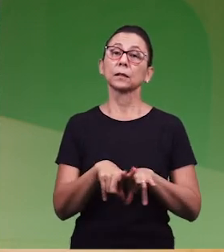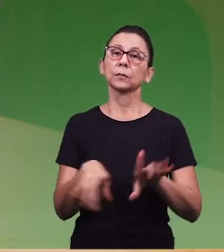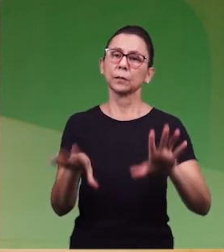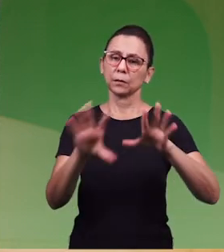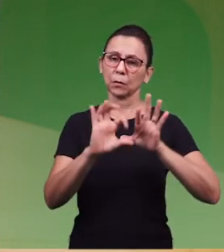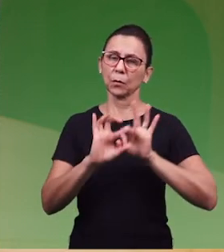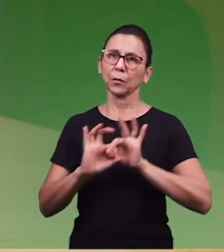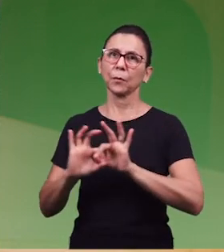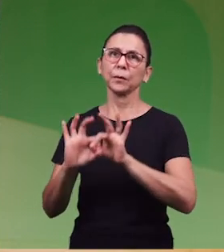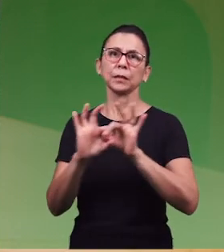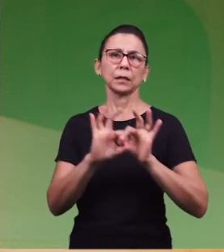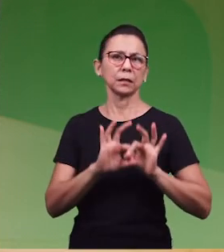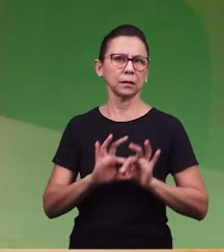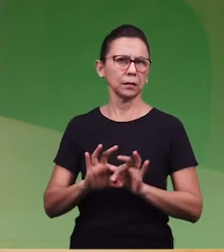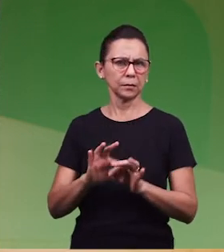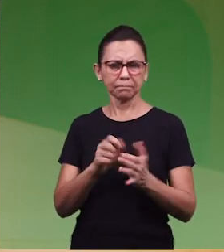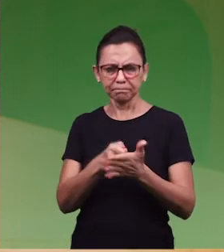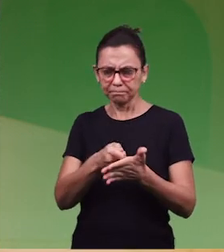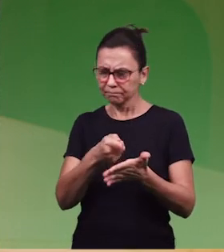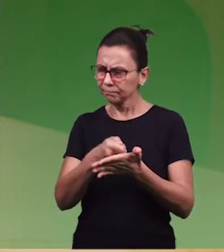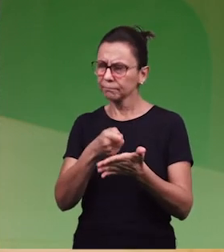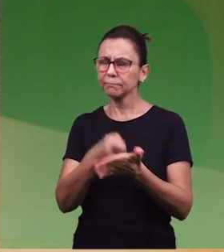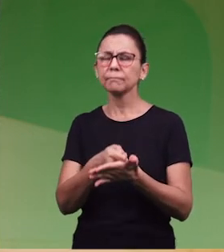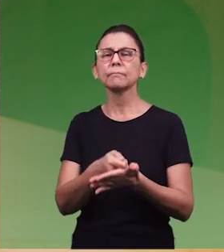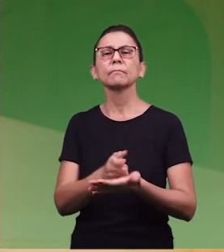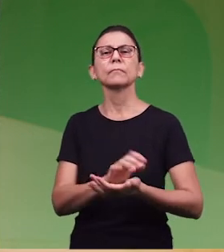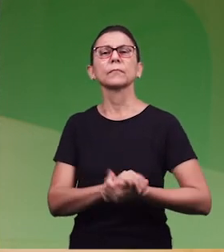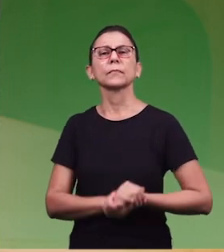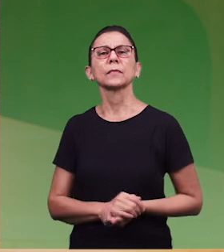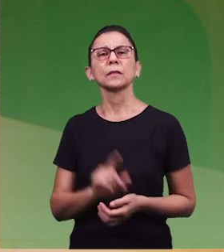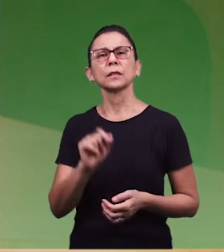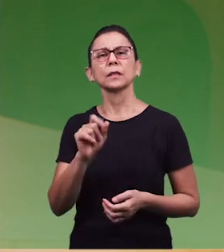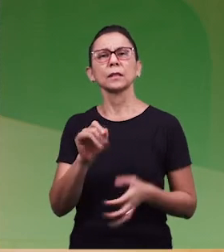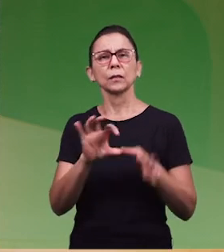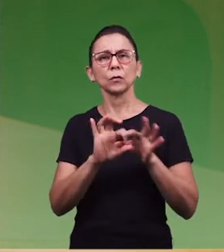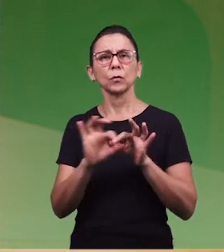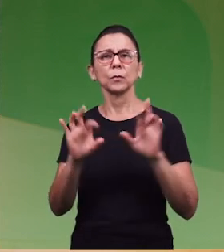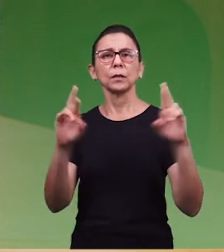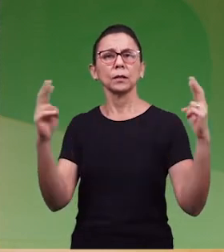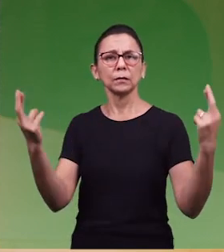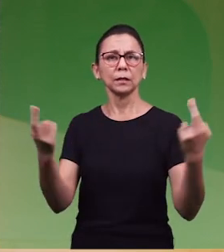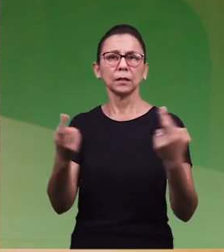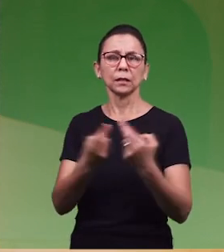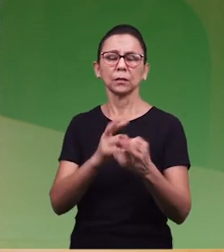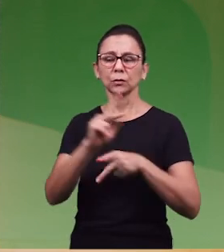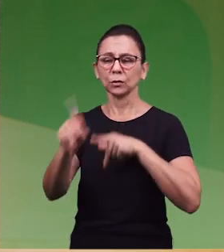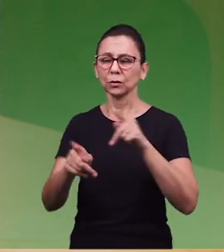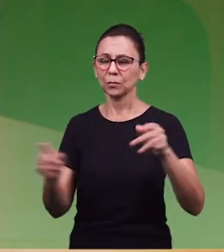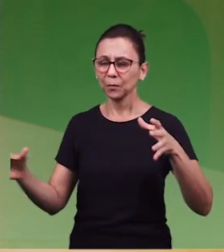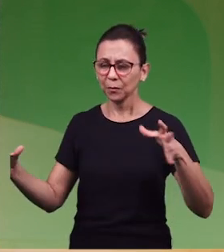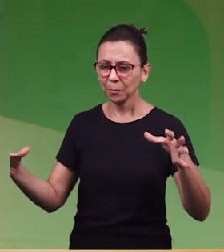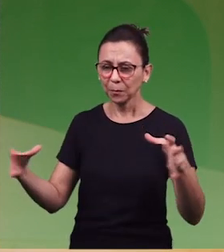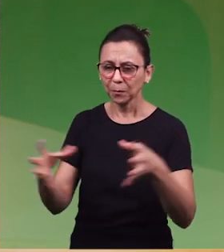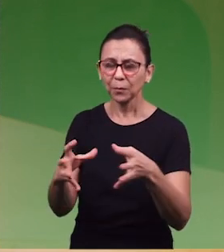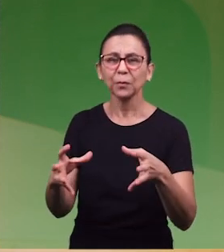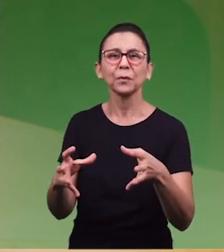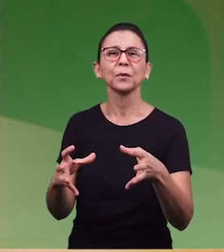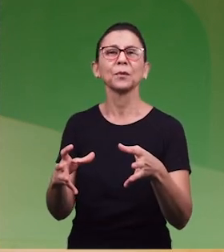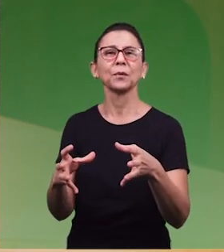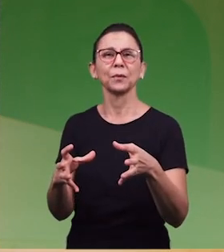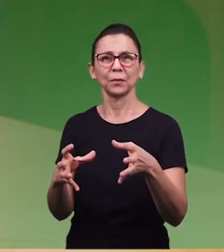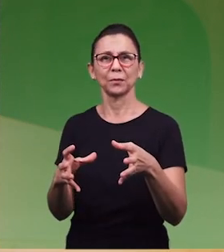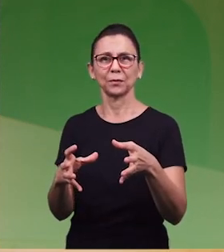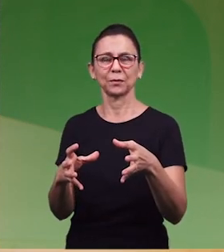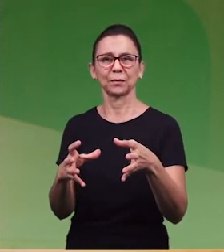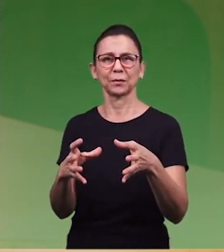comunhão fala das reuniões deles, dos ajuntamentos, do entendimento doutrinário, o mesmo ensino, a mesma